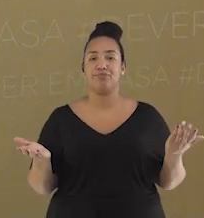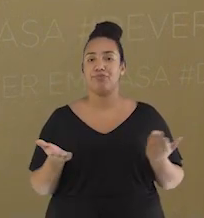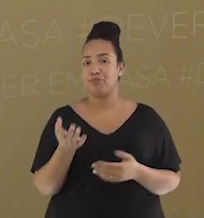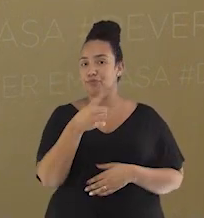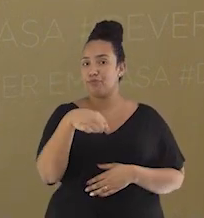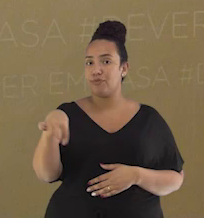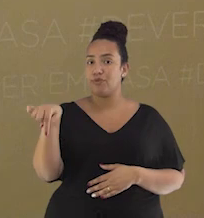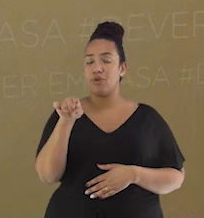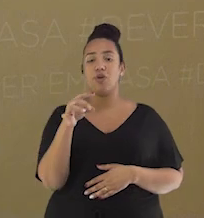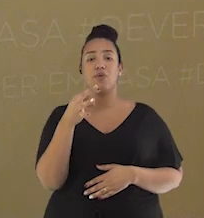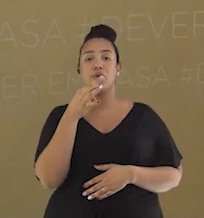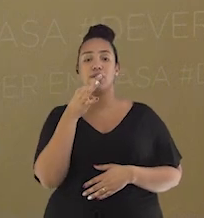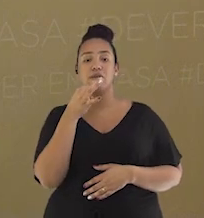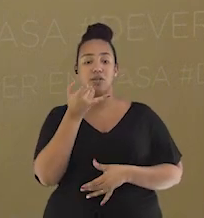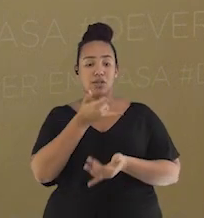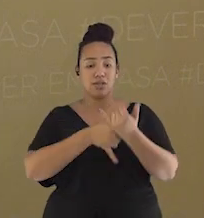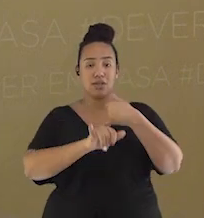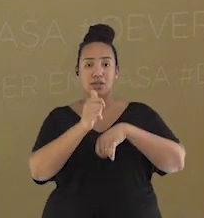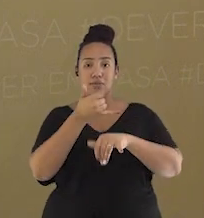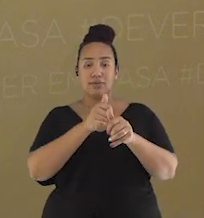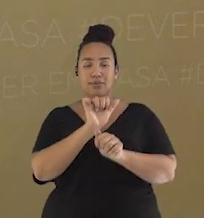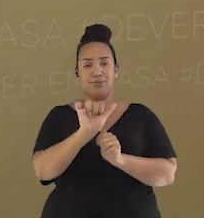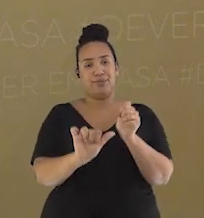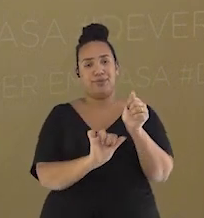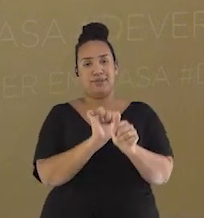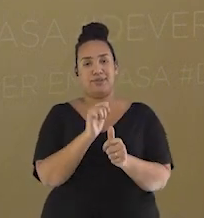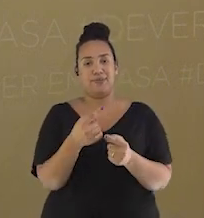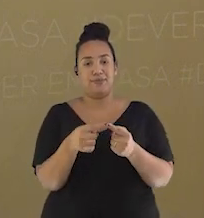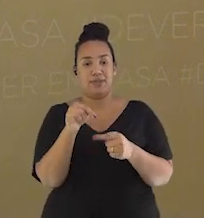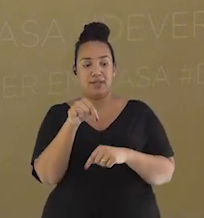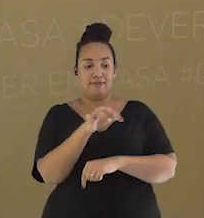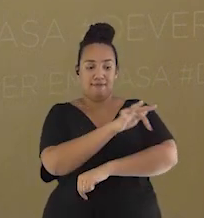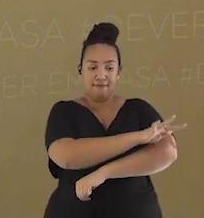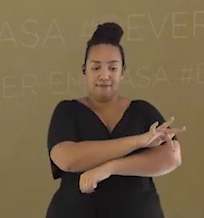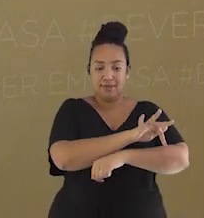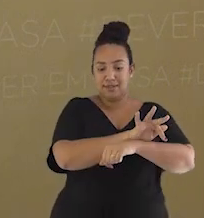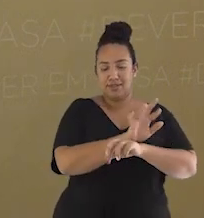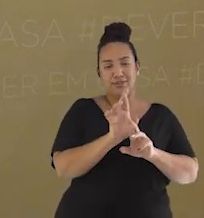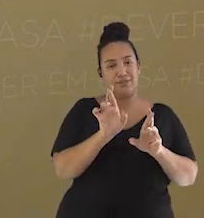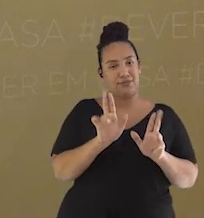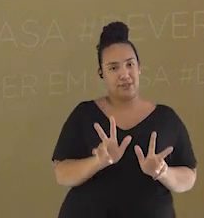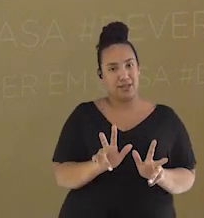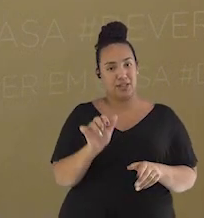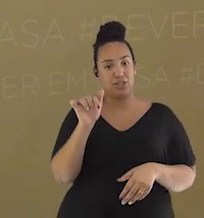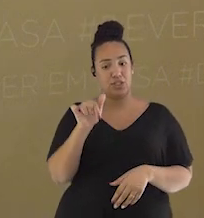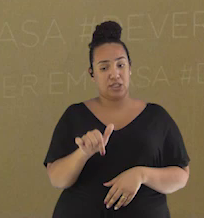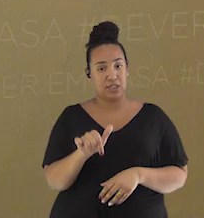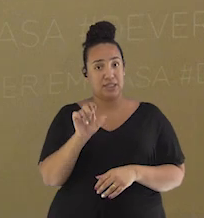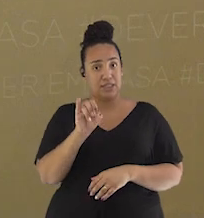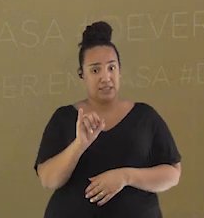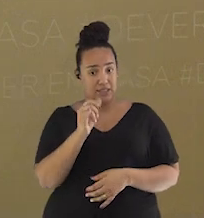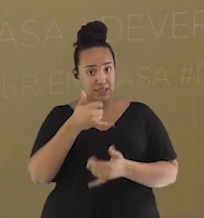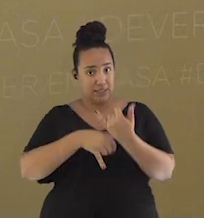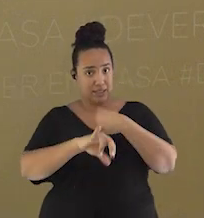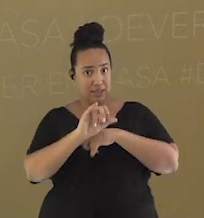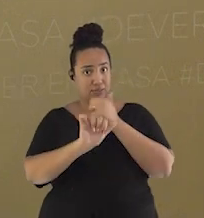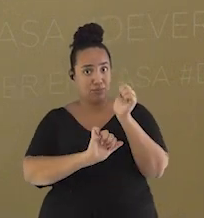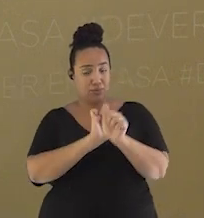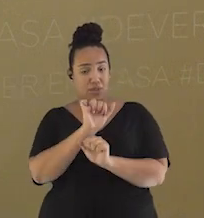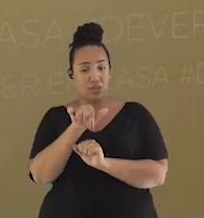conhecer as transformações químicas que, diferente das físicas, causam mudanças na composição